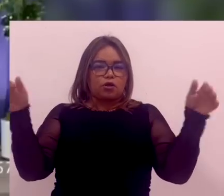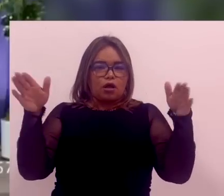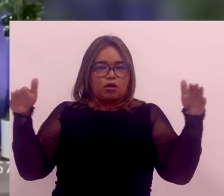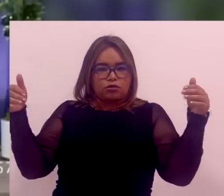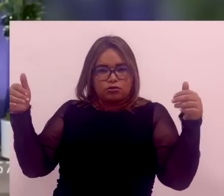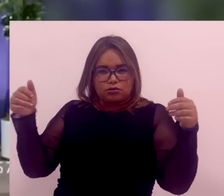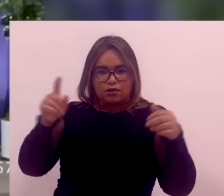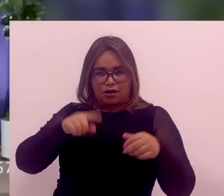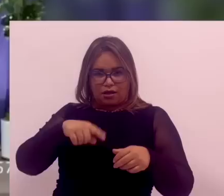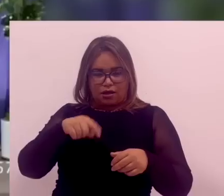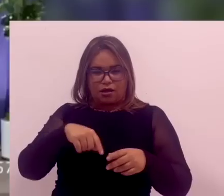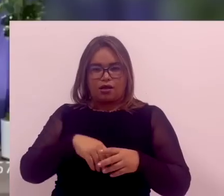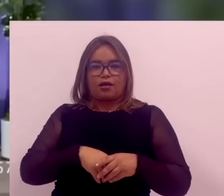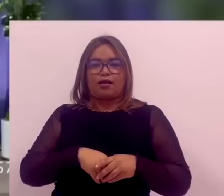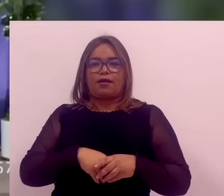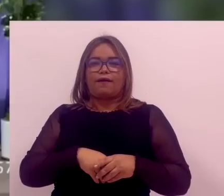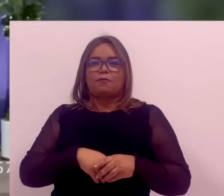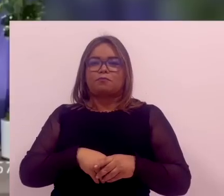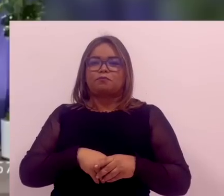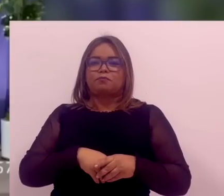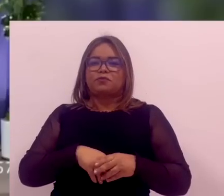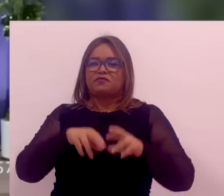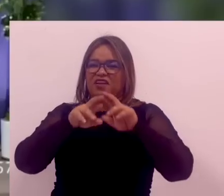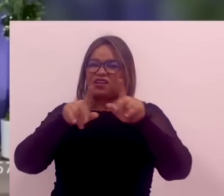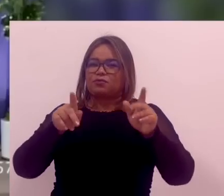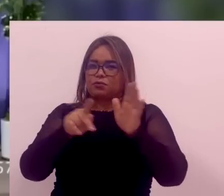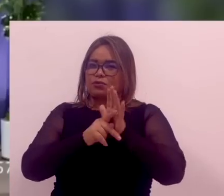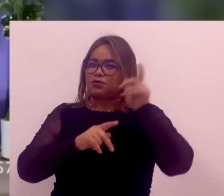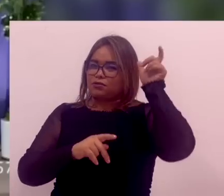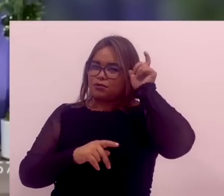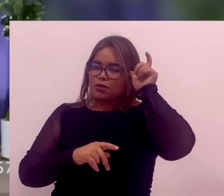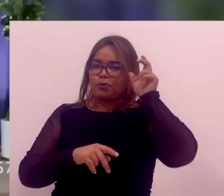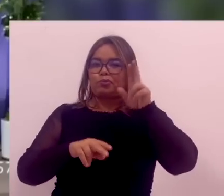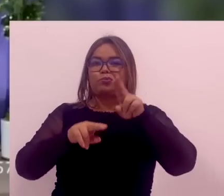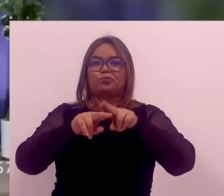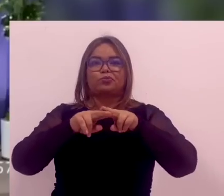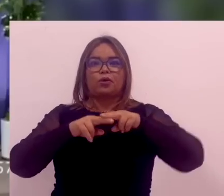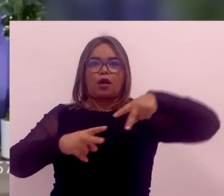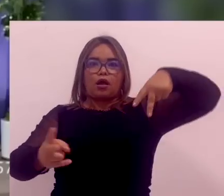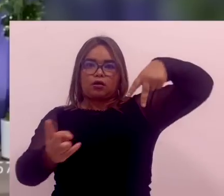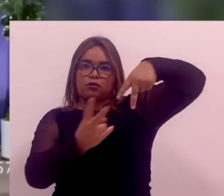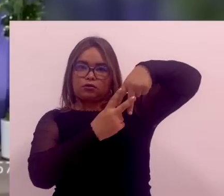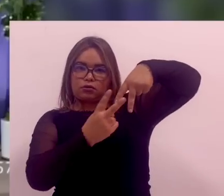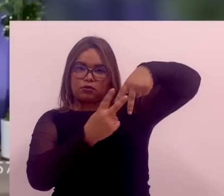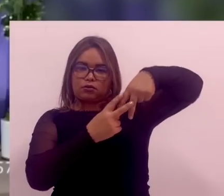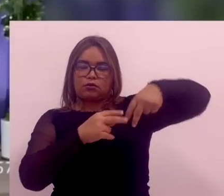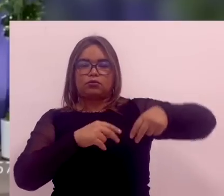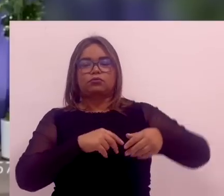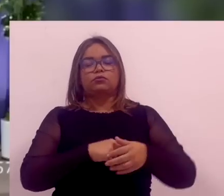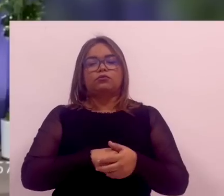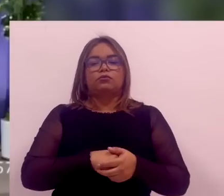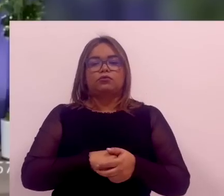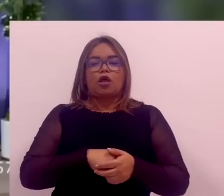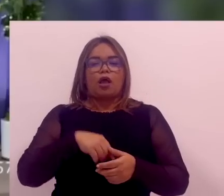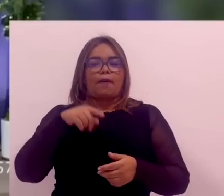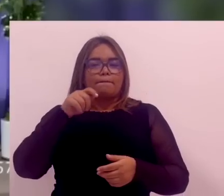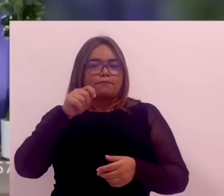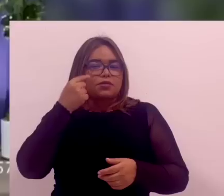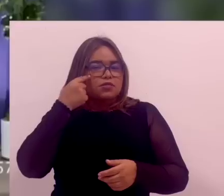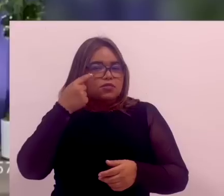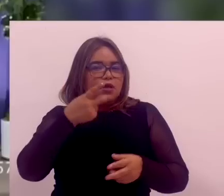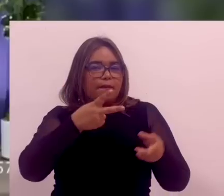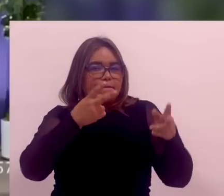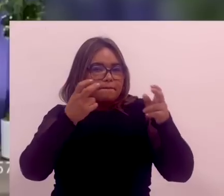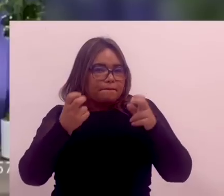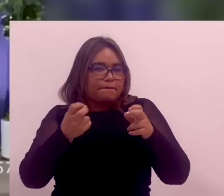São pés de bode. Isso é satanismo. É por isso que na maçonaria você tem que montar em bodes. Há